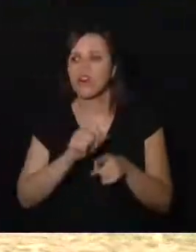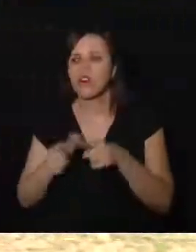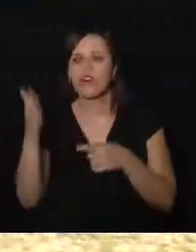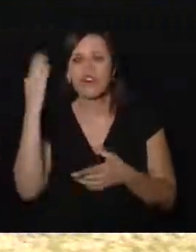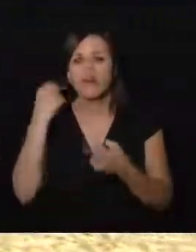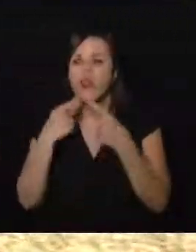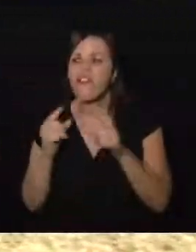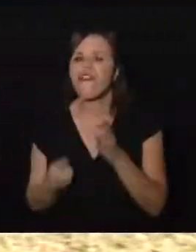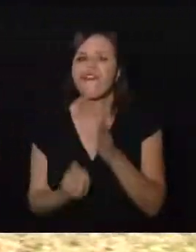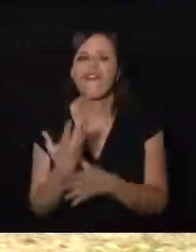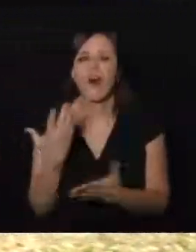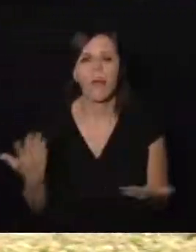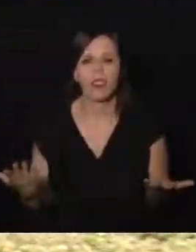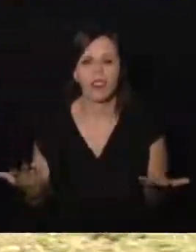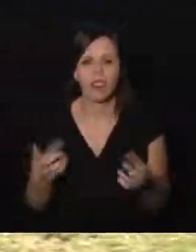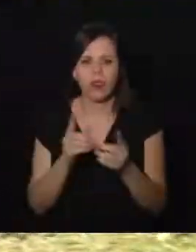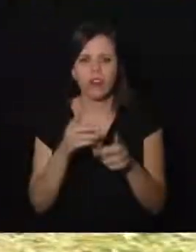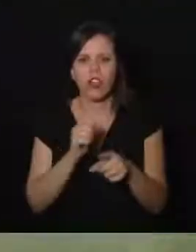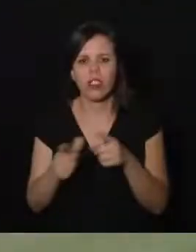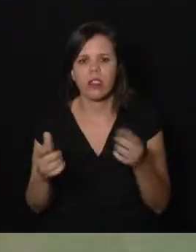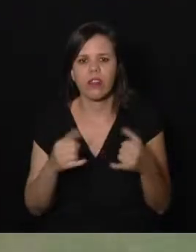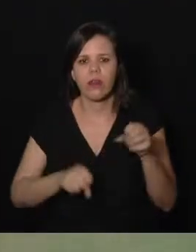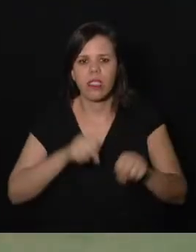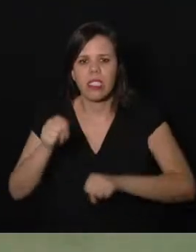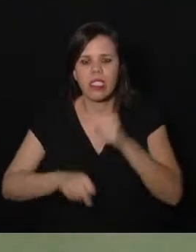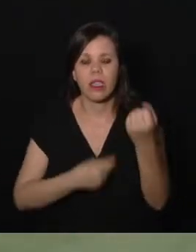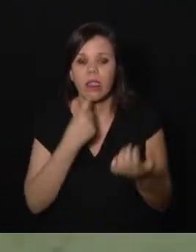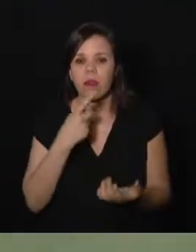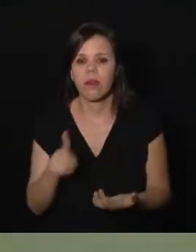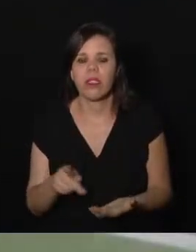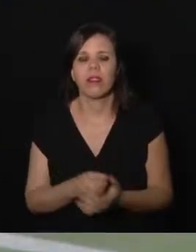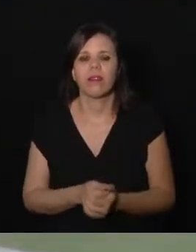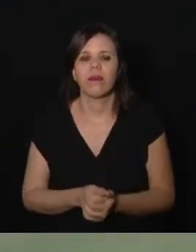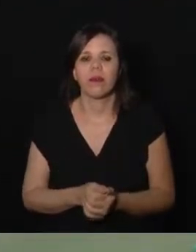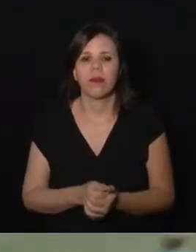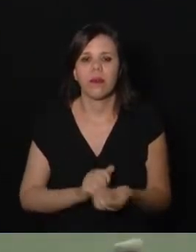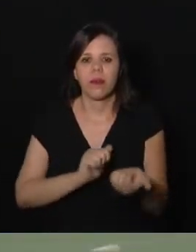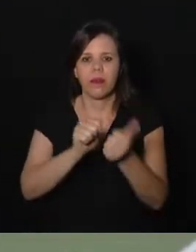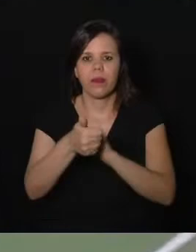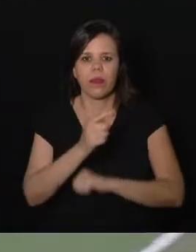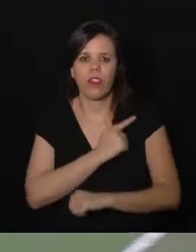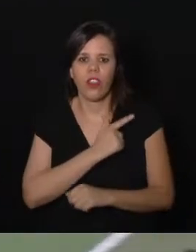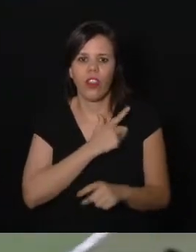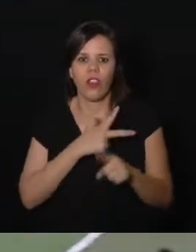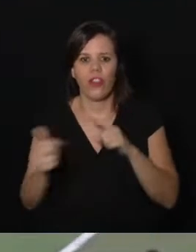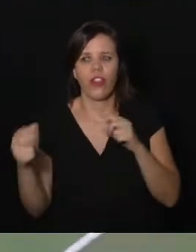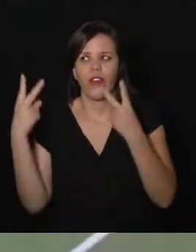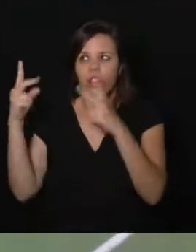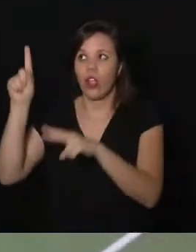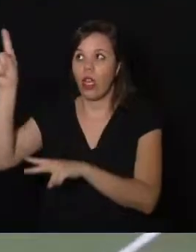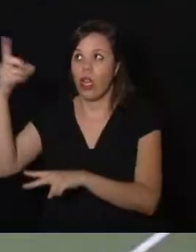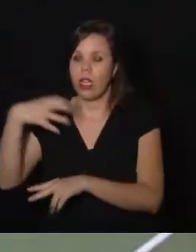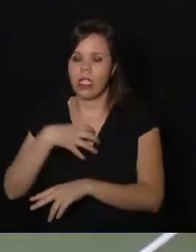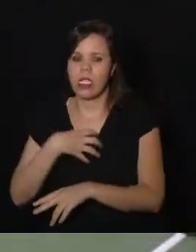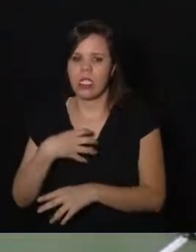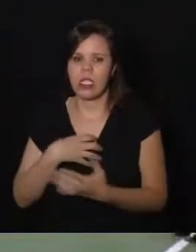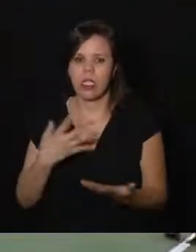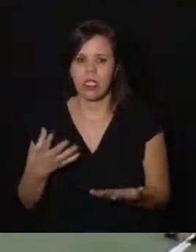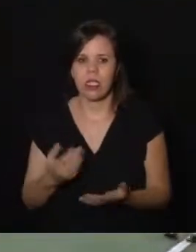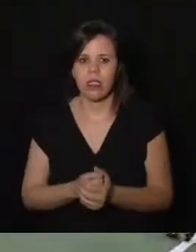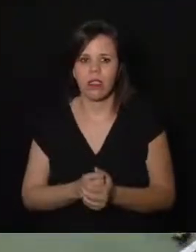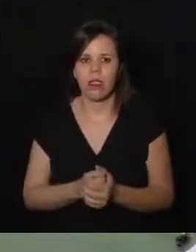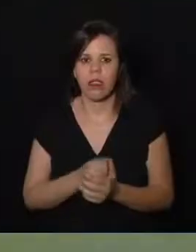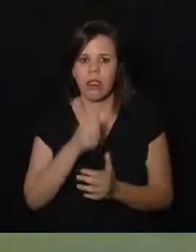bicicletas oferecidos em Campinas. E no esporte, Guarani vence o Vitória em Salvador e deixa a lanterna